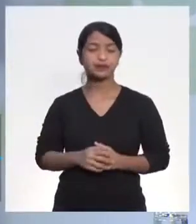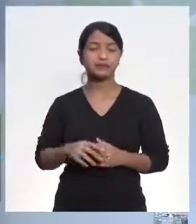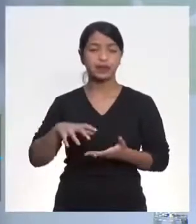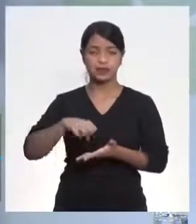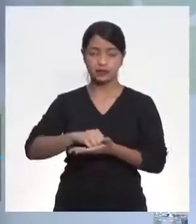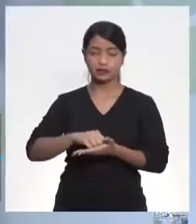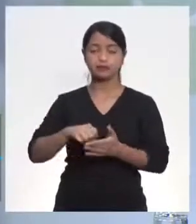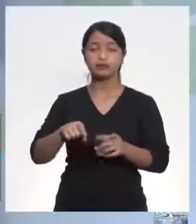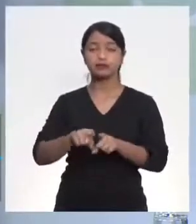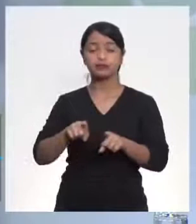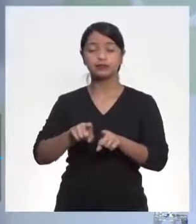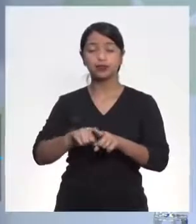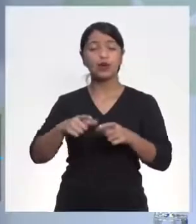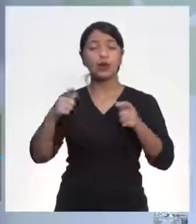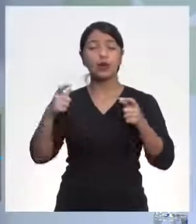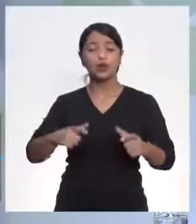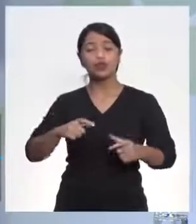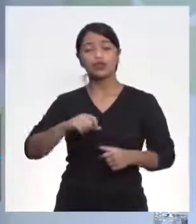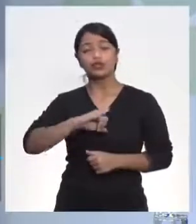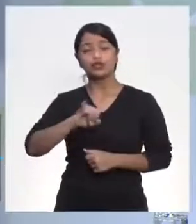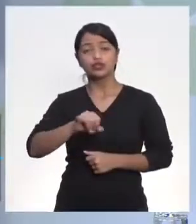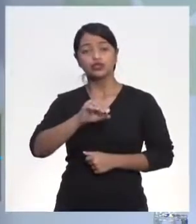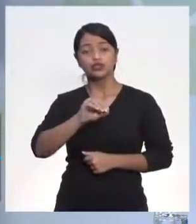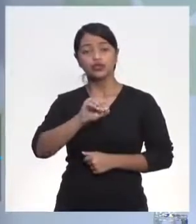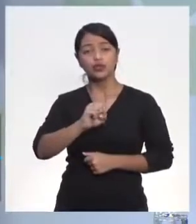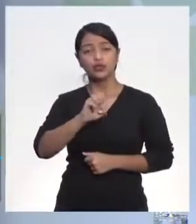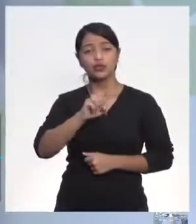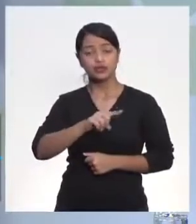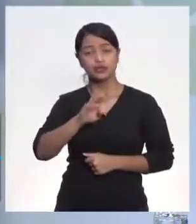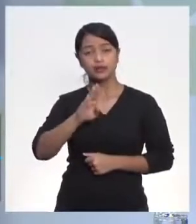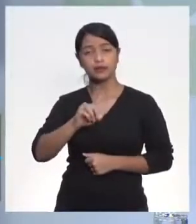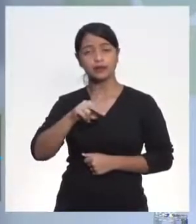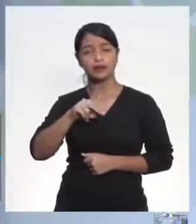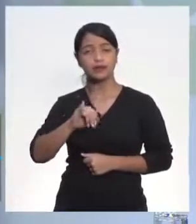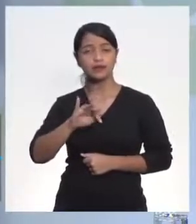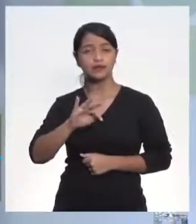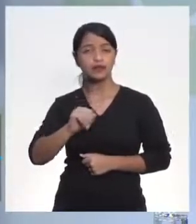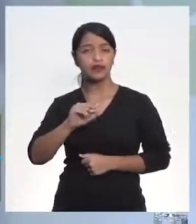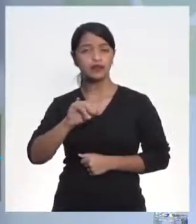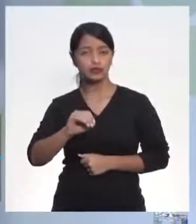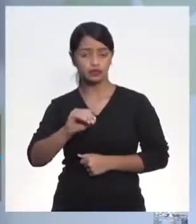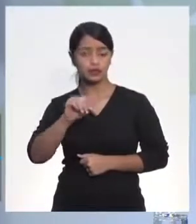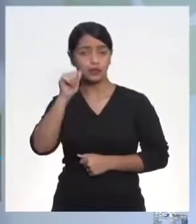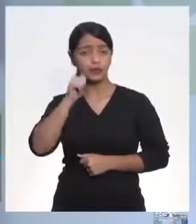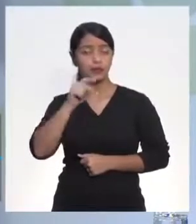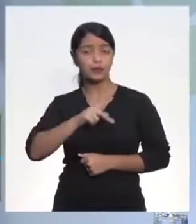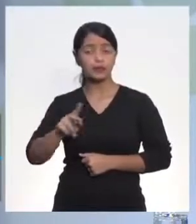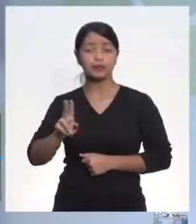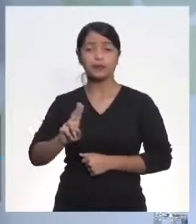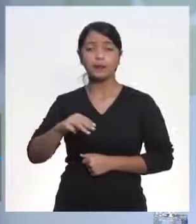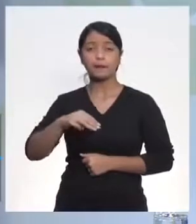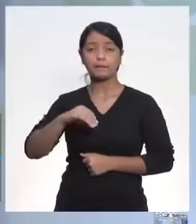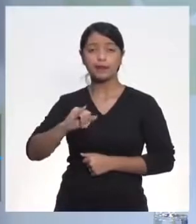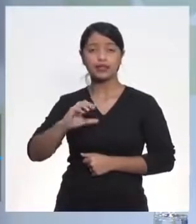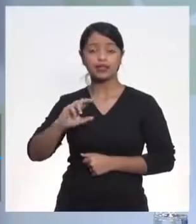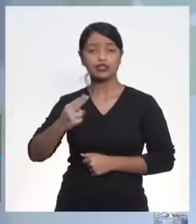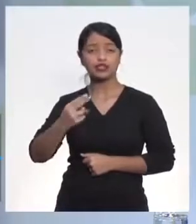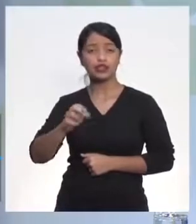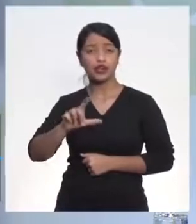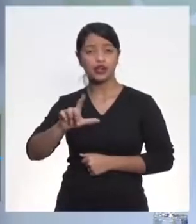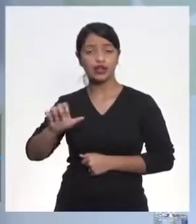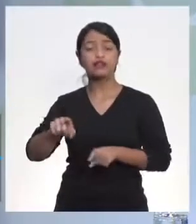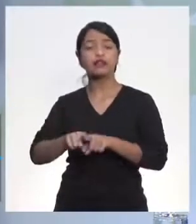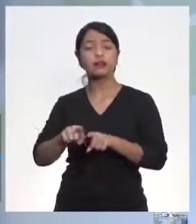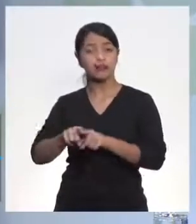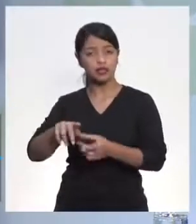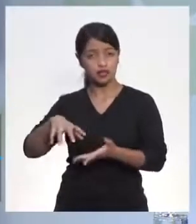diretoria de José Bonifácio. A escola é Tufimad, da professora Michele, aqui também participando. Tem da